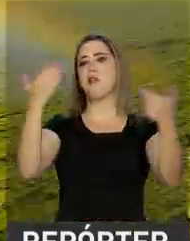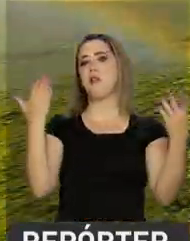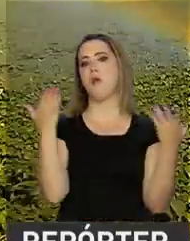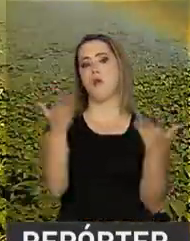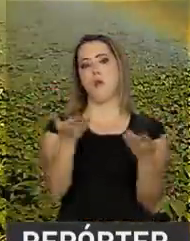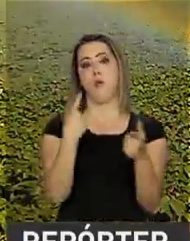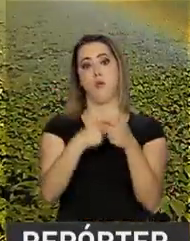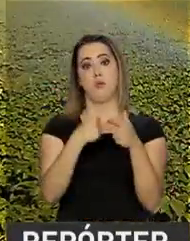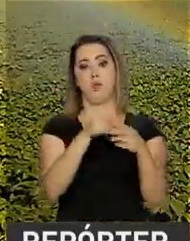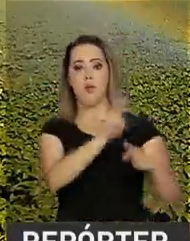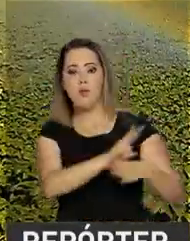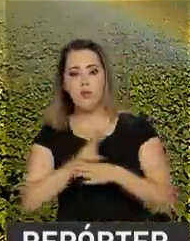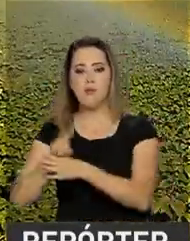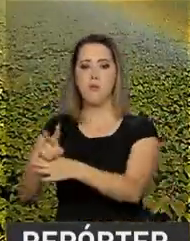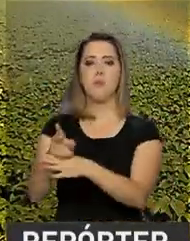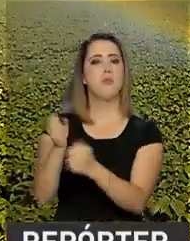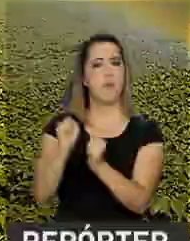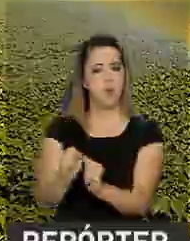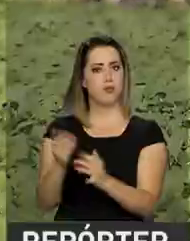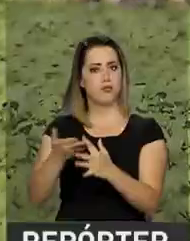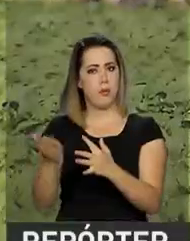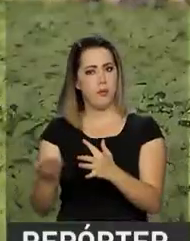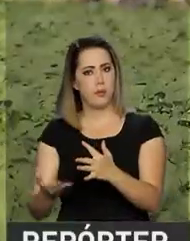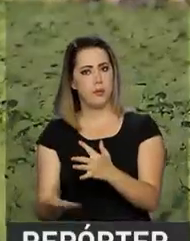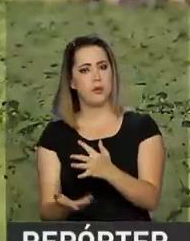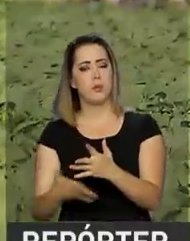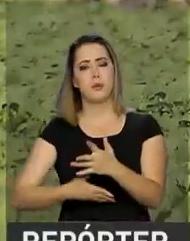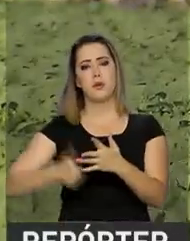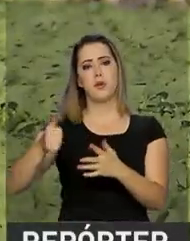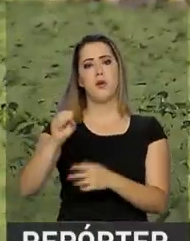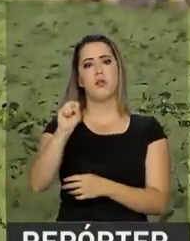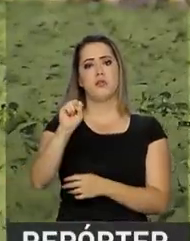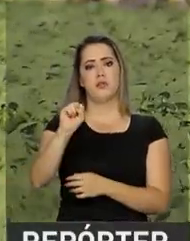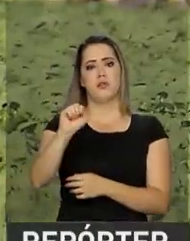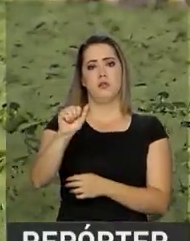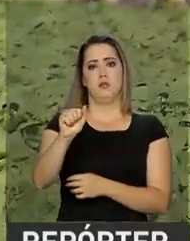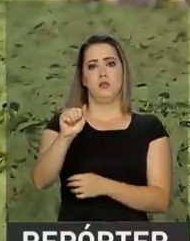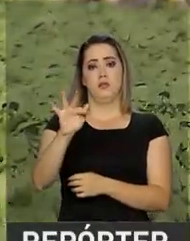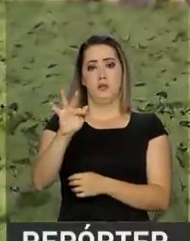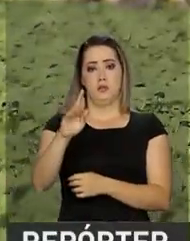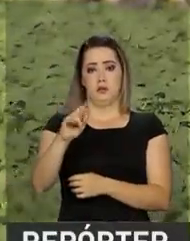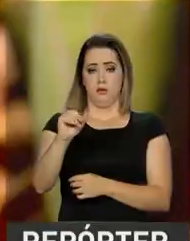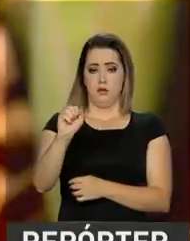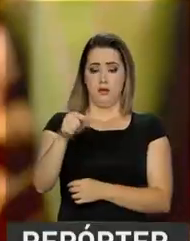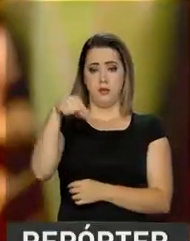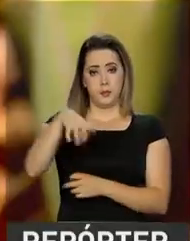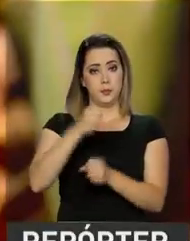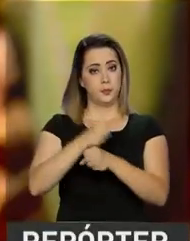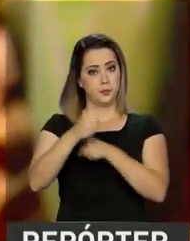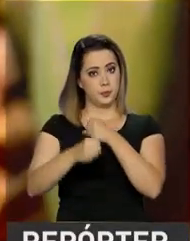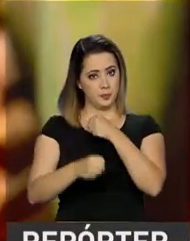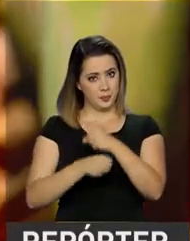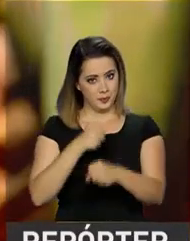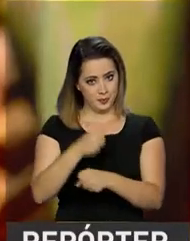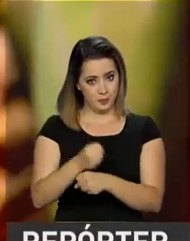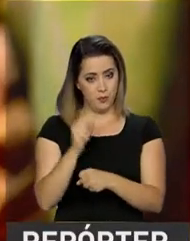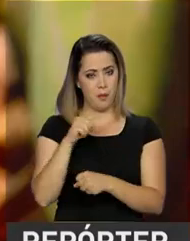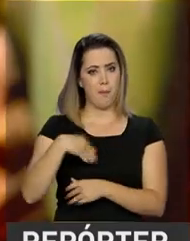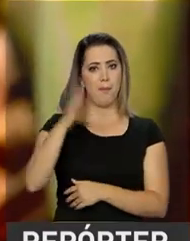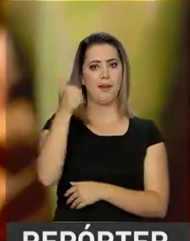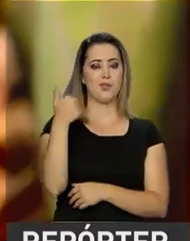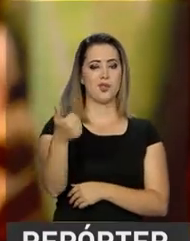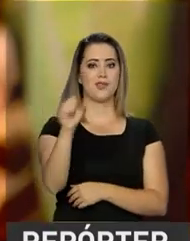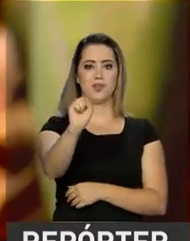expansão do crédito disponibilizado ao produtor no plano safra 2007 2008 mais de 188 bilhões